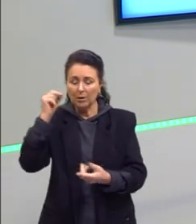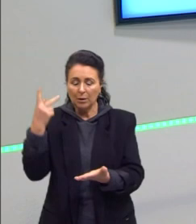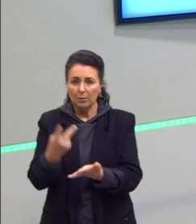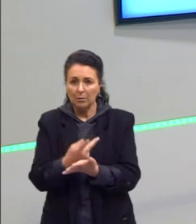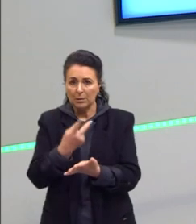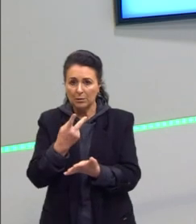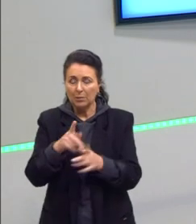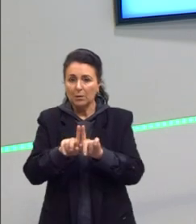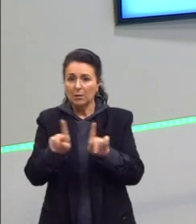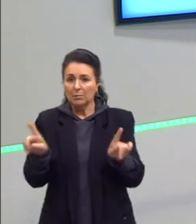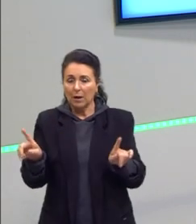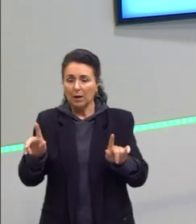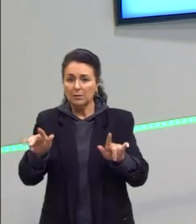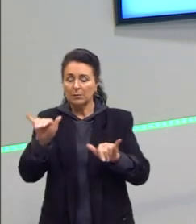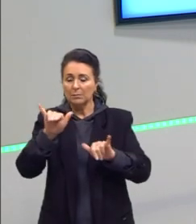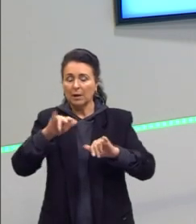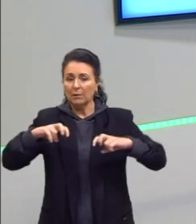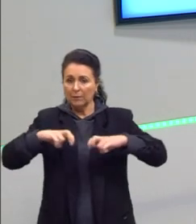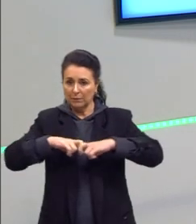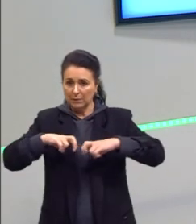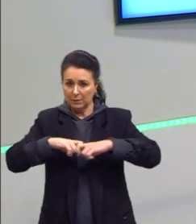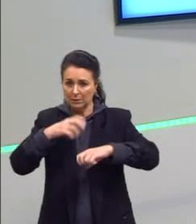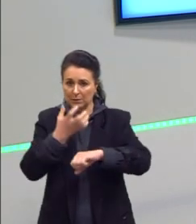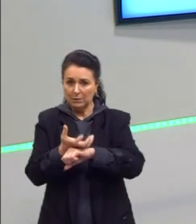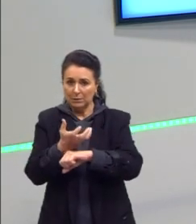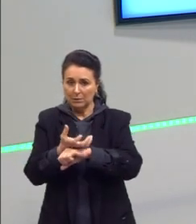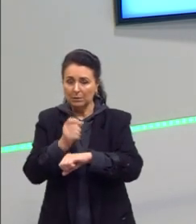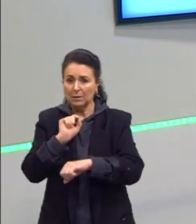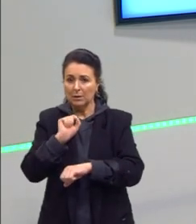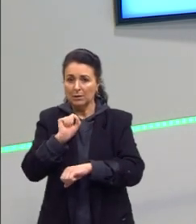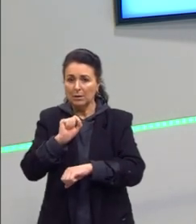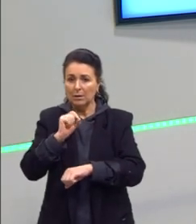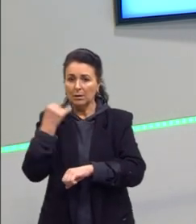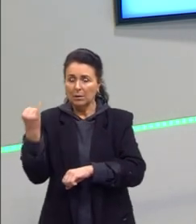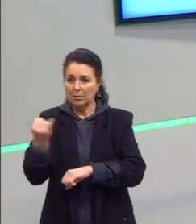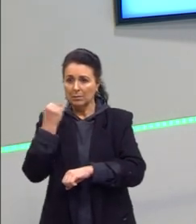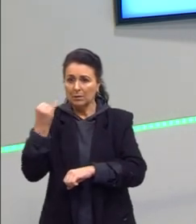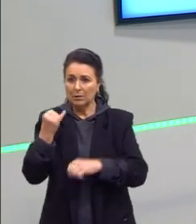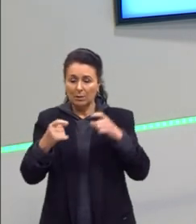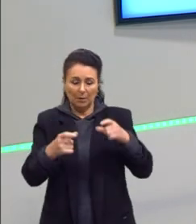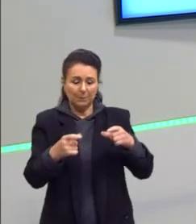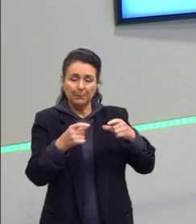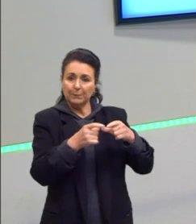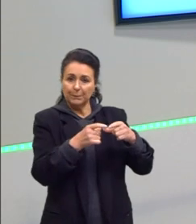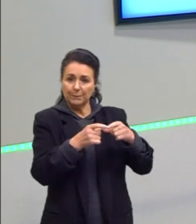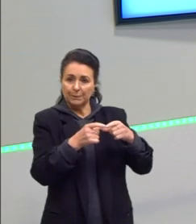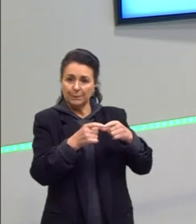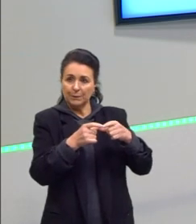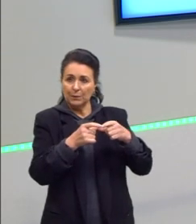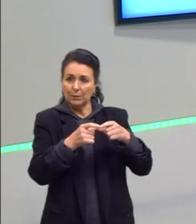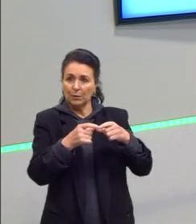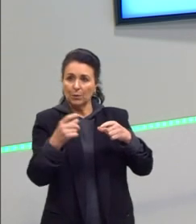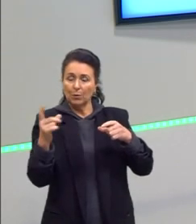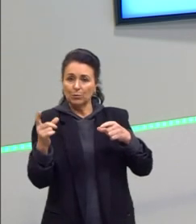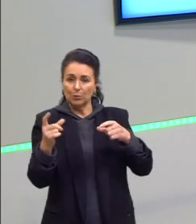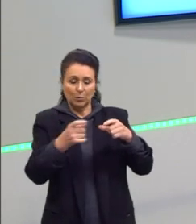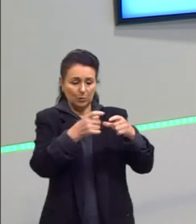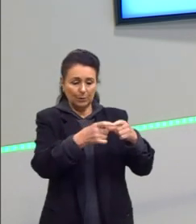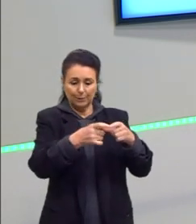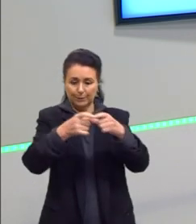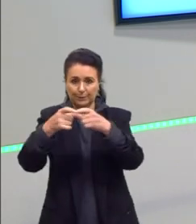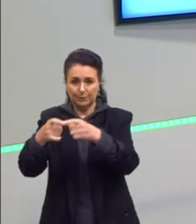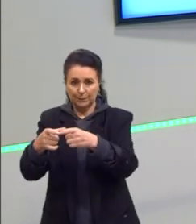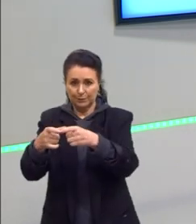mas para física o que importa para gente aqui é que isso aqui é uma pilha esses dois copos juntos aqui